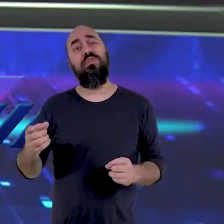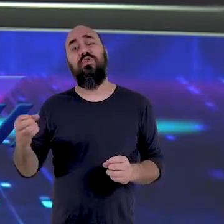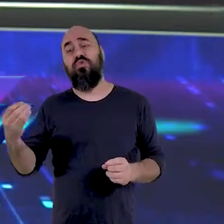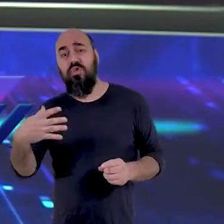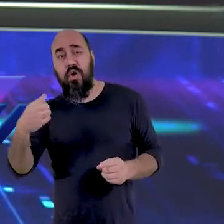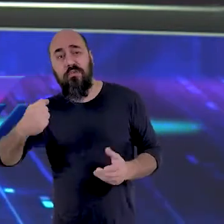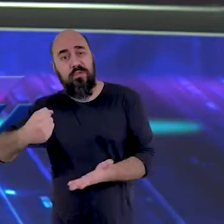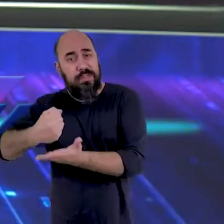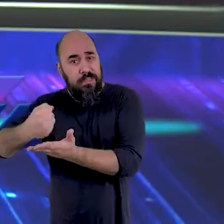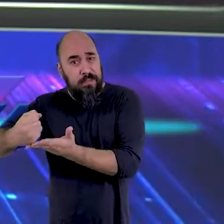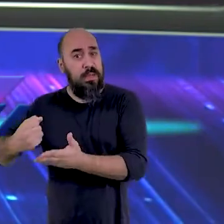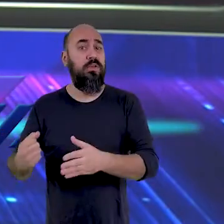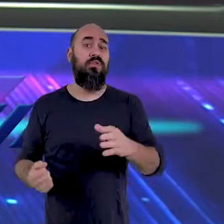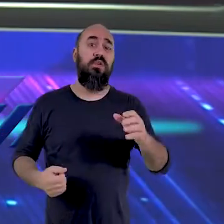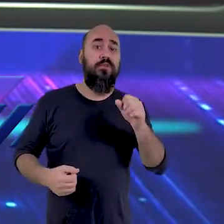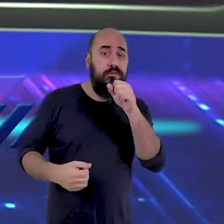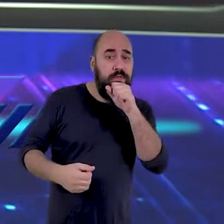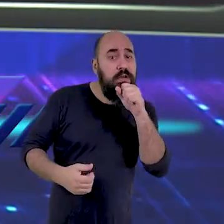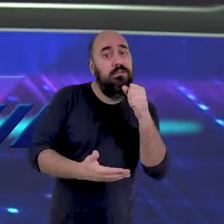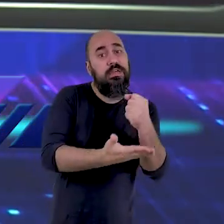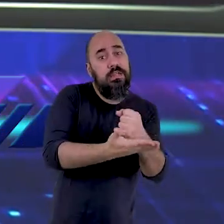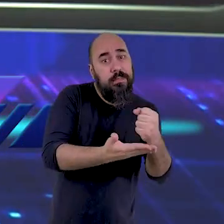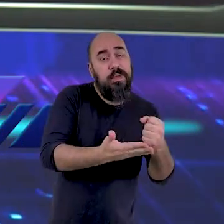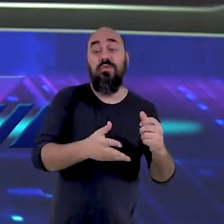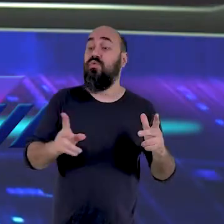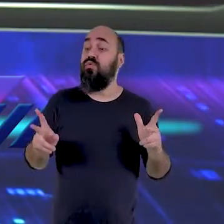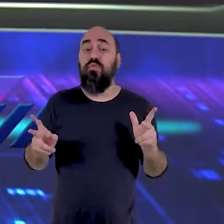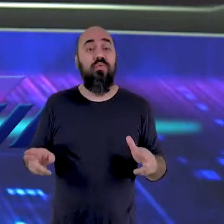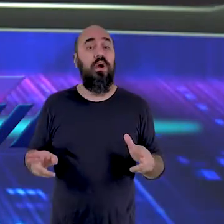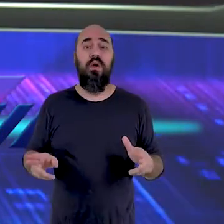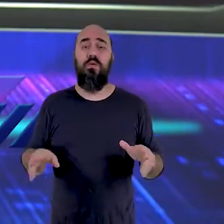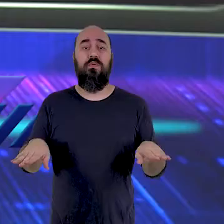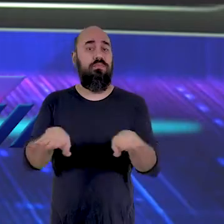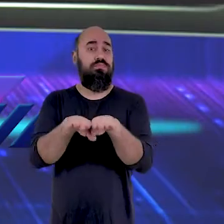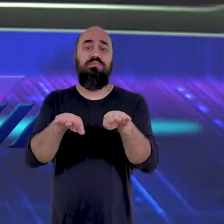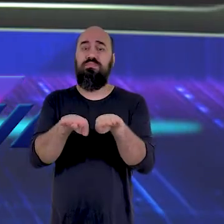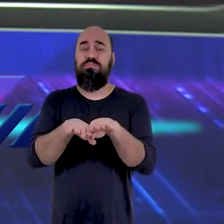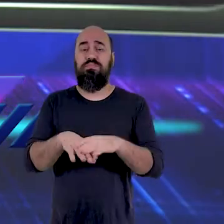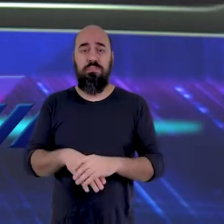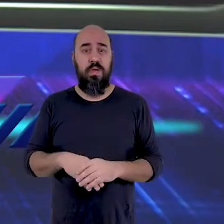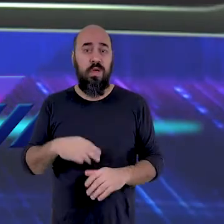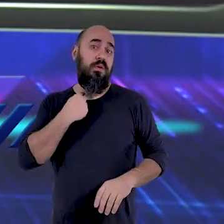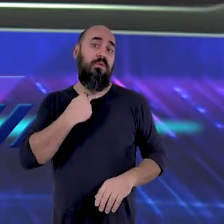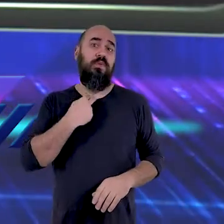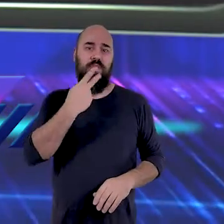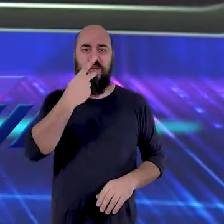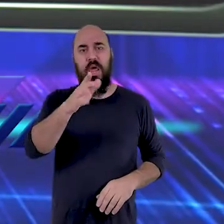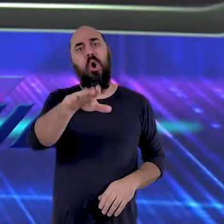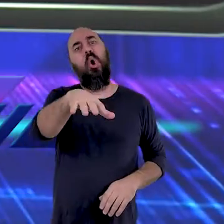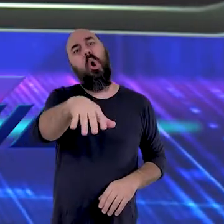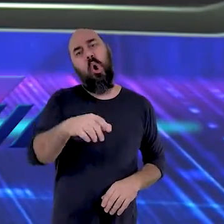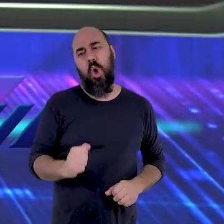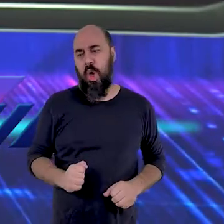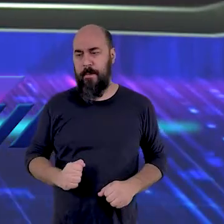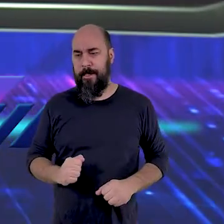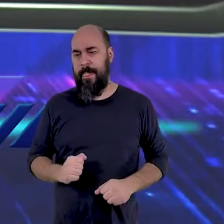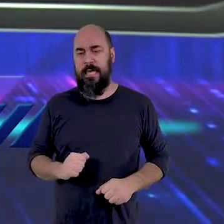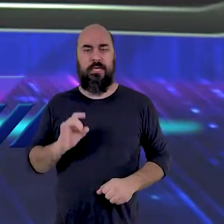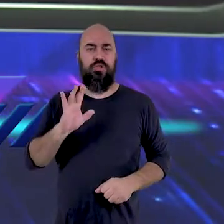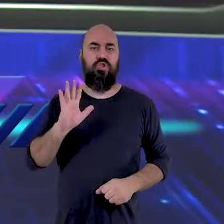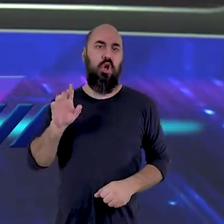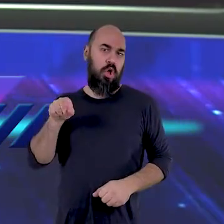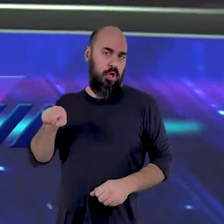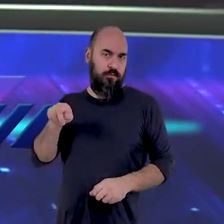um todo. Nós consideramos a palavra de Deus como um todo. Então, eu não posso vir aqui e dizer para você, olha, vamos